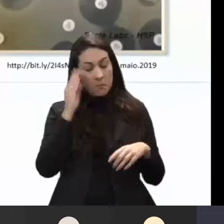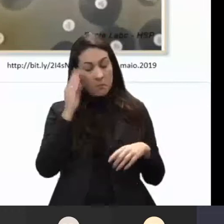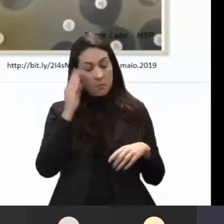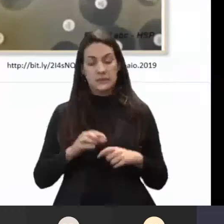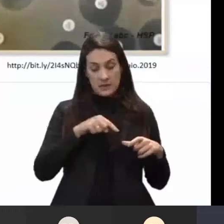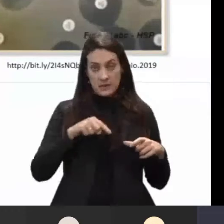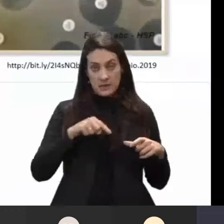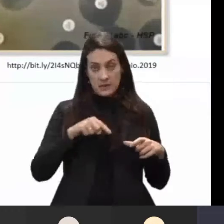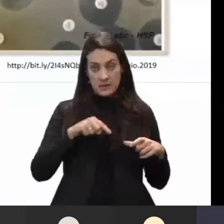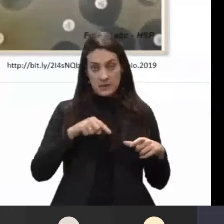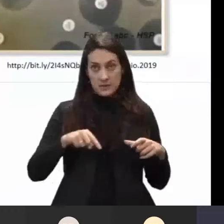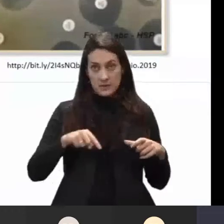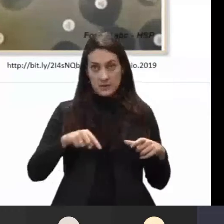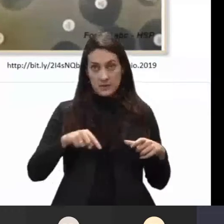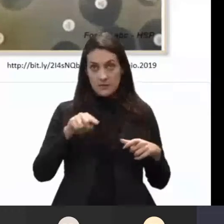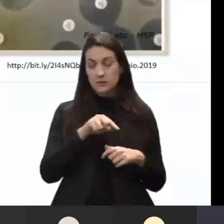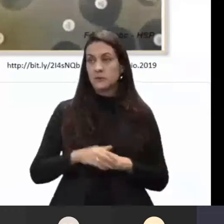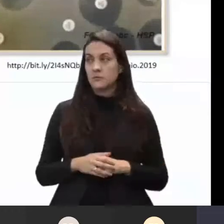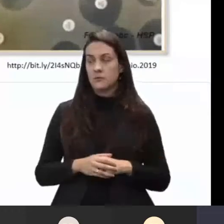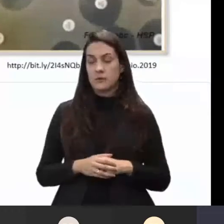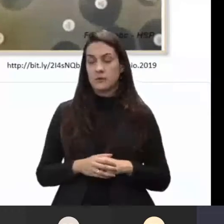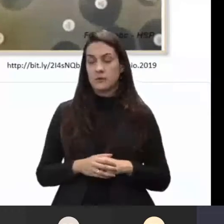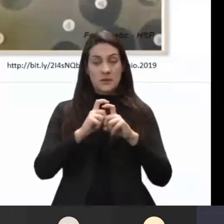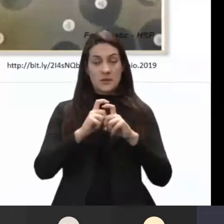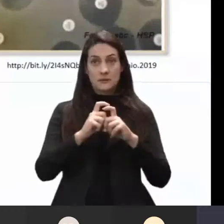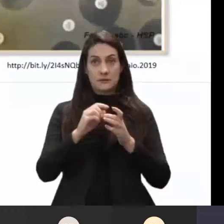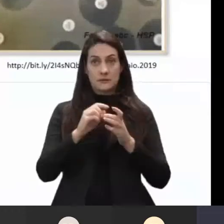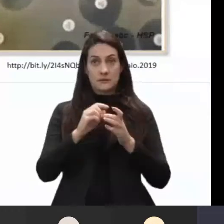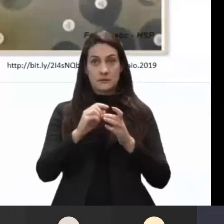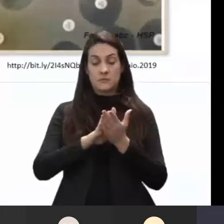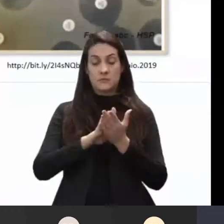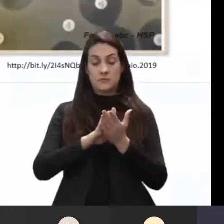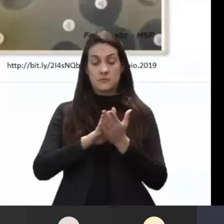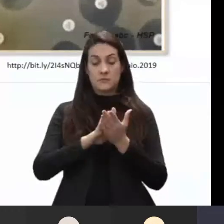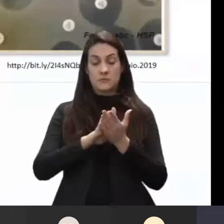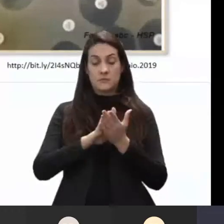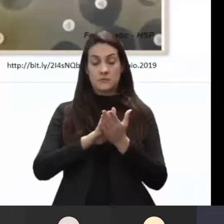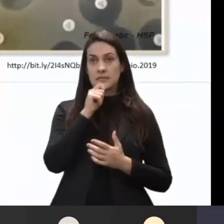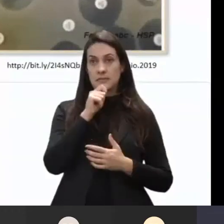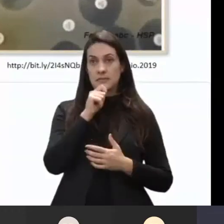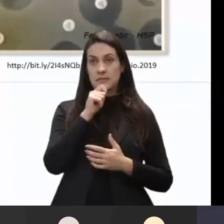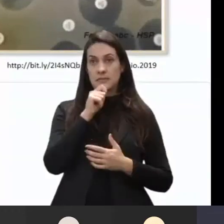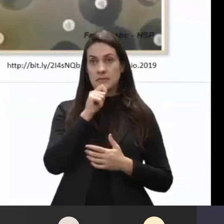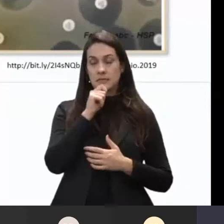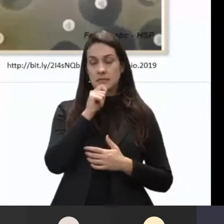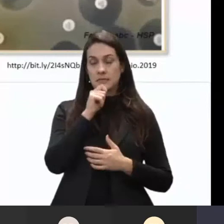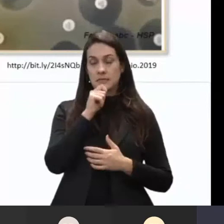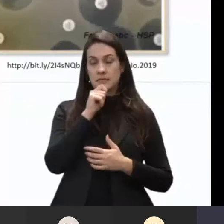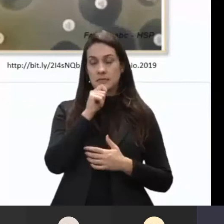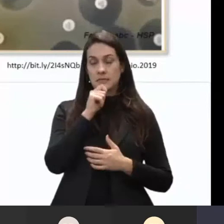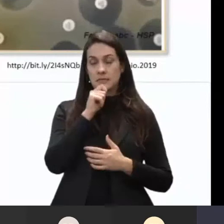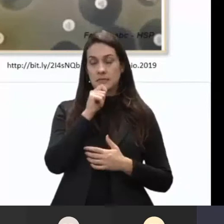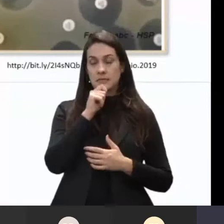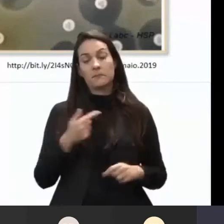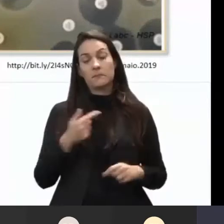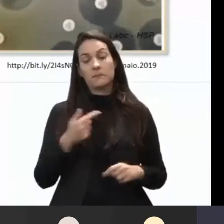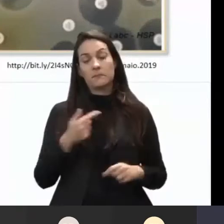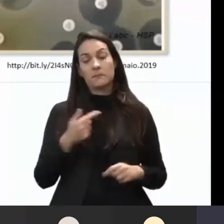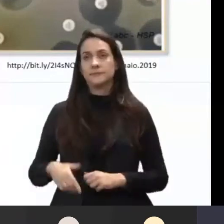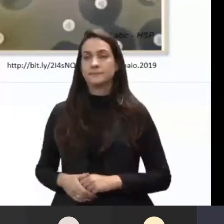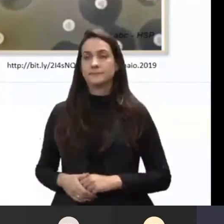local não foi semeado a bactéria. Se a bactéria não foi semeada, ela não vai crescer.